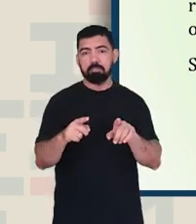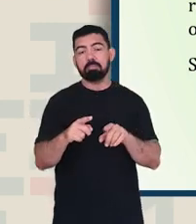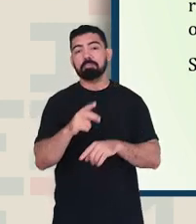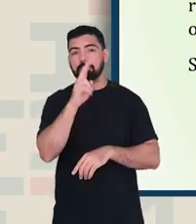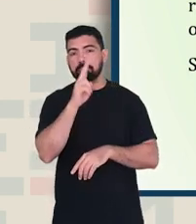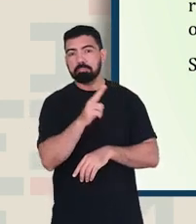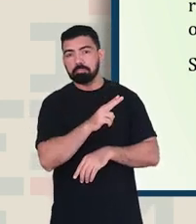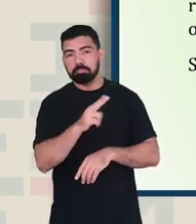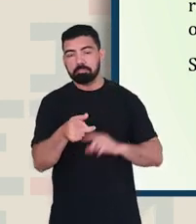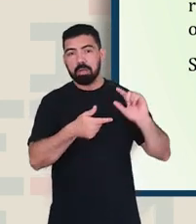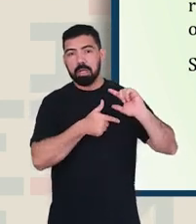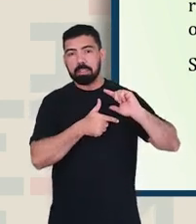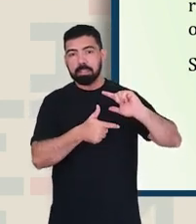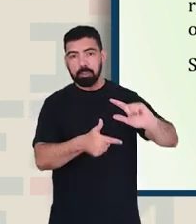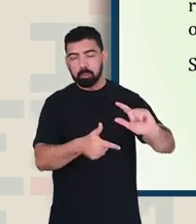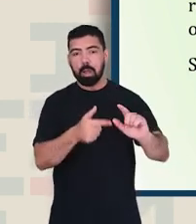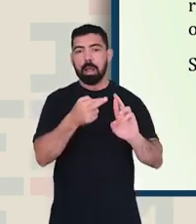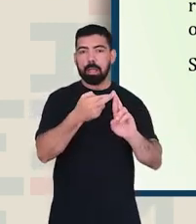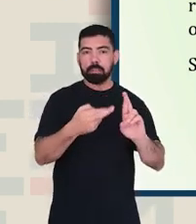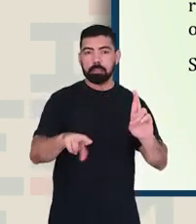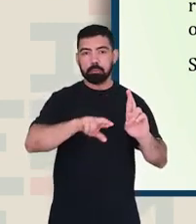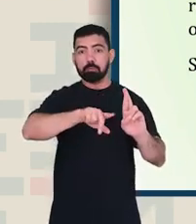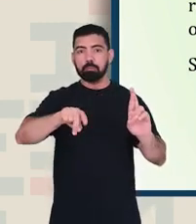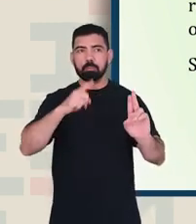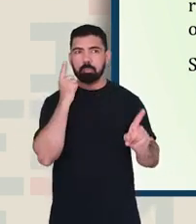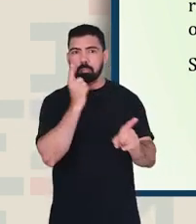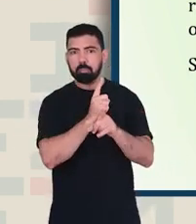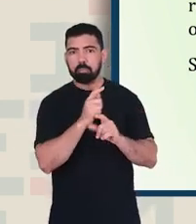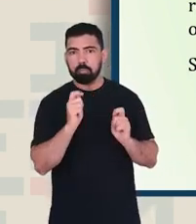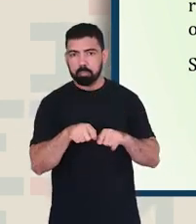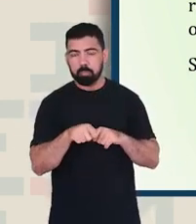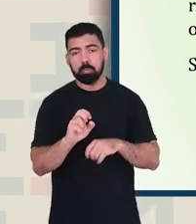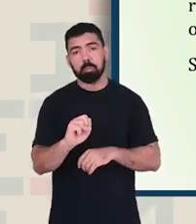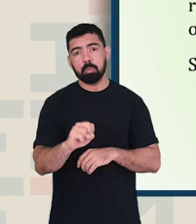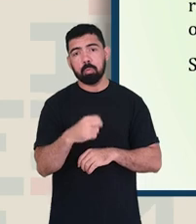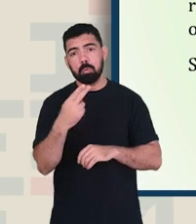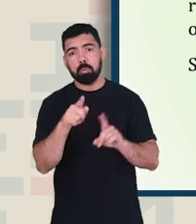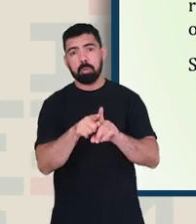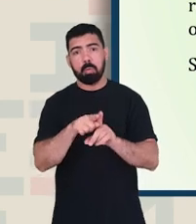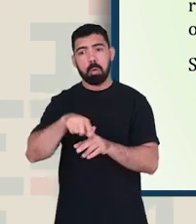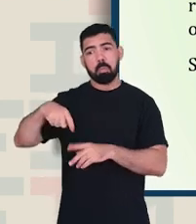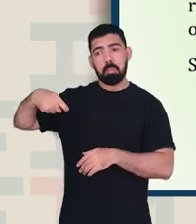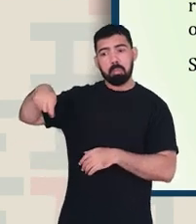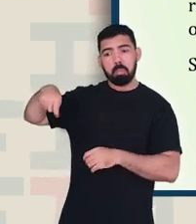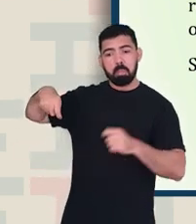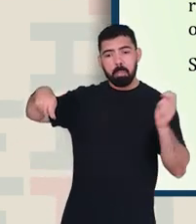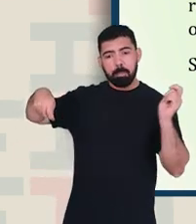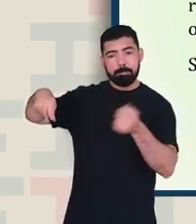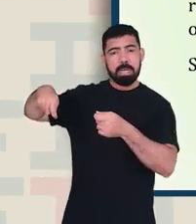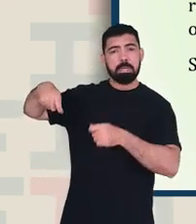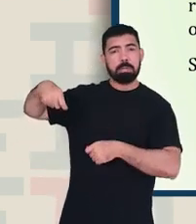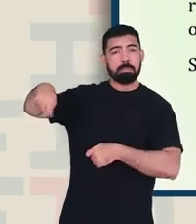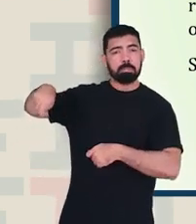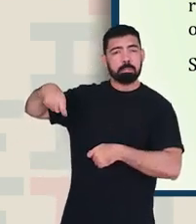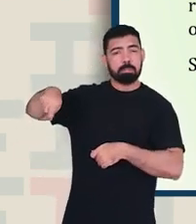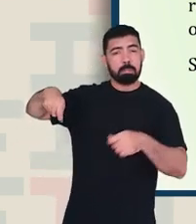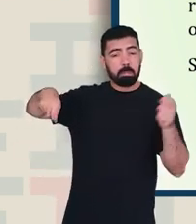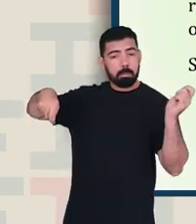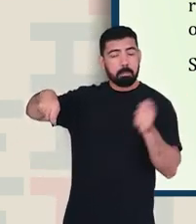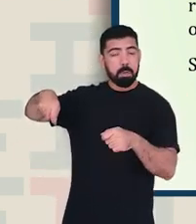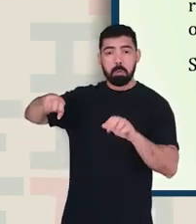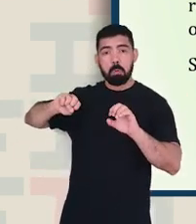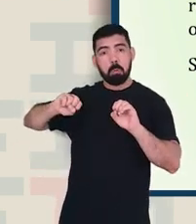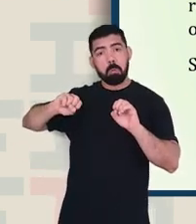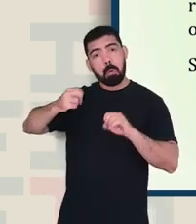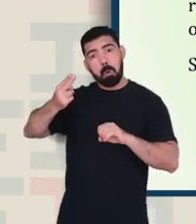a religião. Podemos escutá-lo e identificá-lo como um instrumento de percussão de metal ou simplesmente como